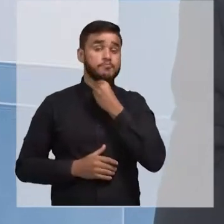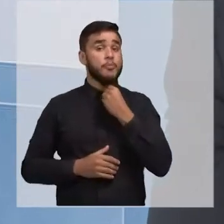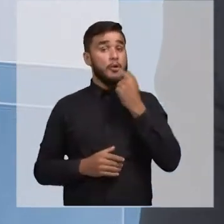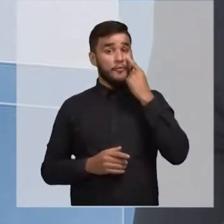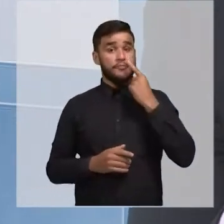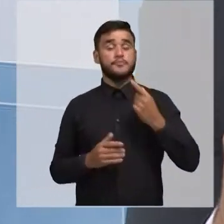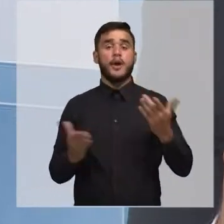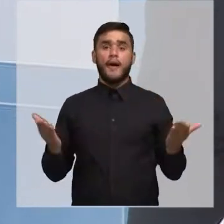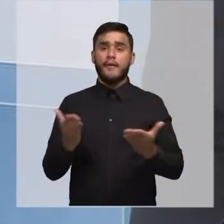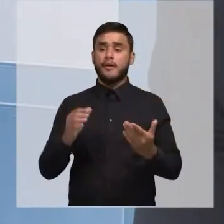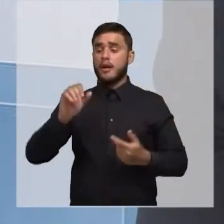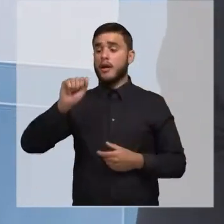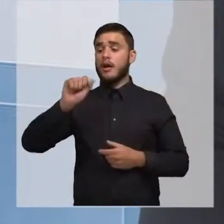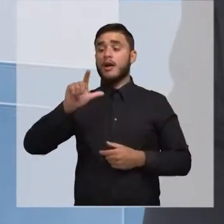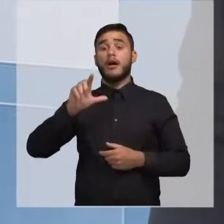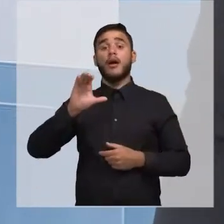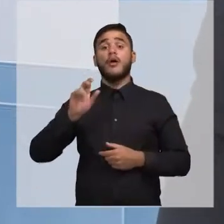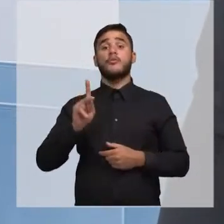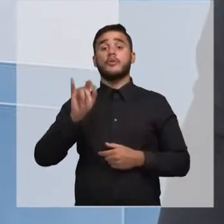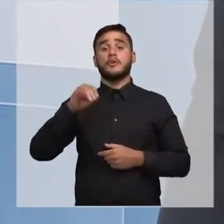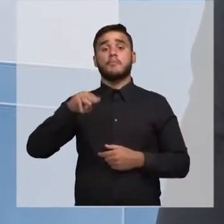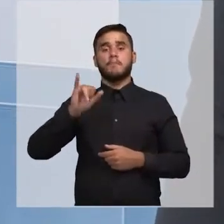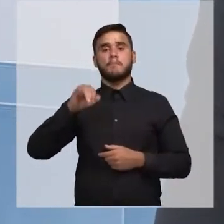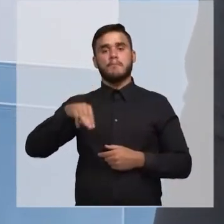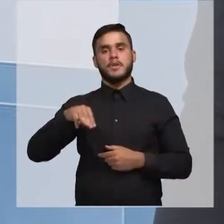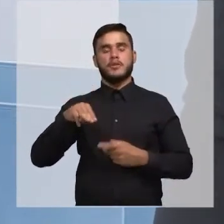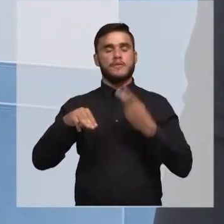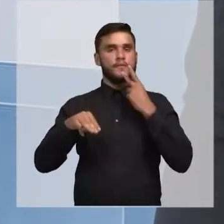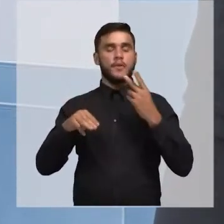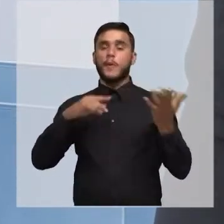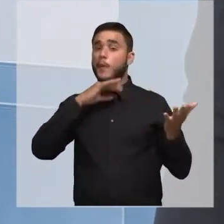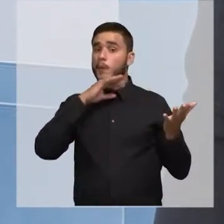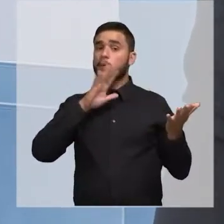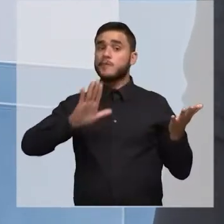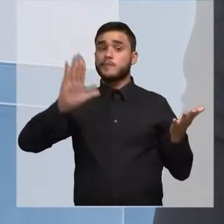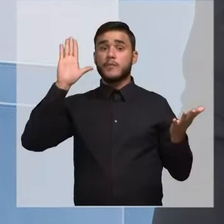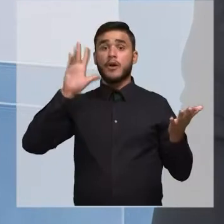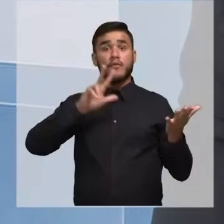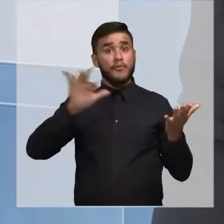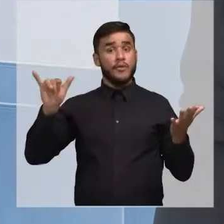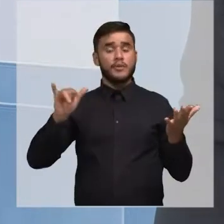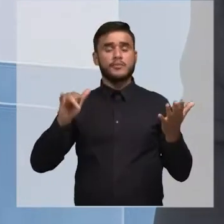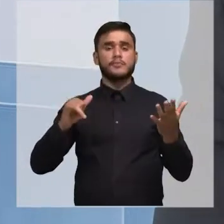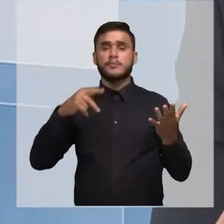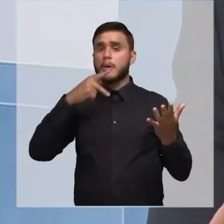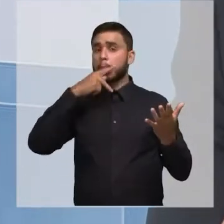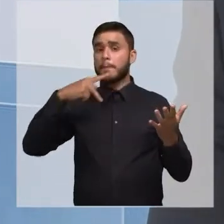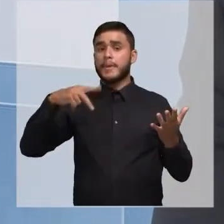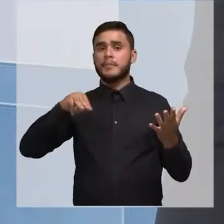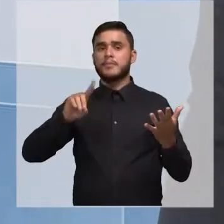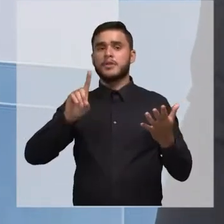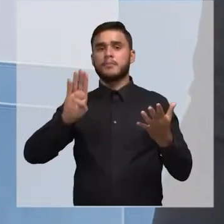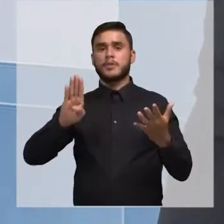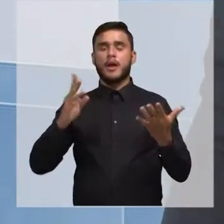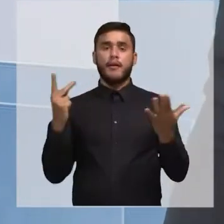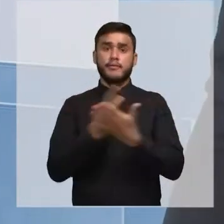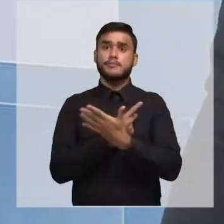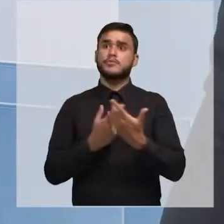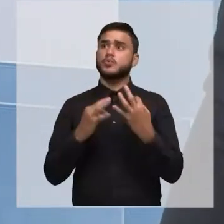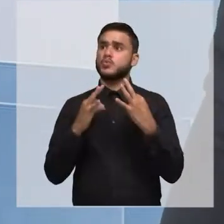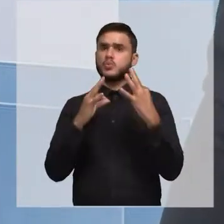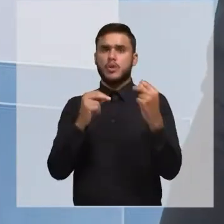o presidente Alckmin já estava ruim, o pré-candidato à presidência já estava ruim do PSDB, puxou todo esse anasal para os pés dele agora,